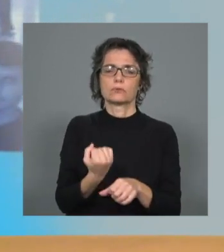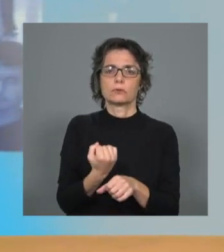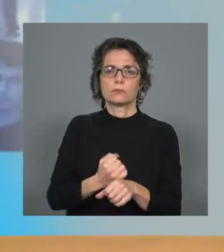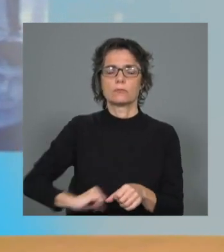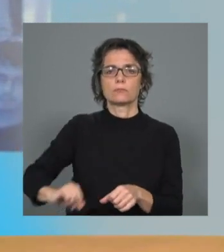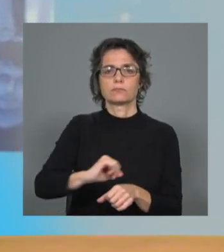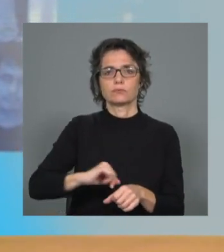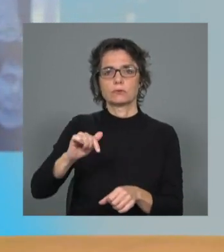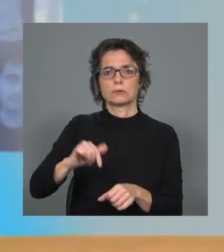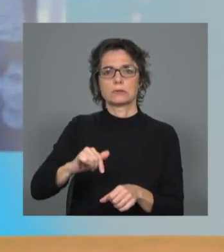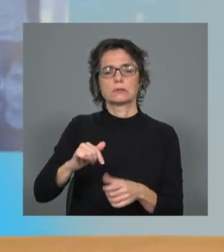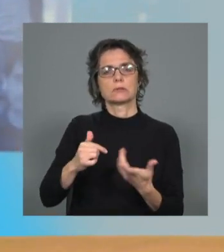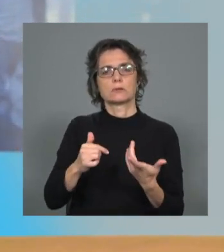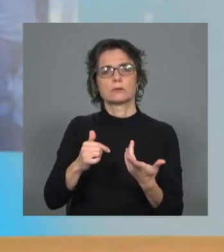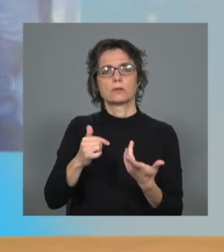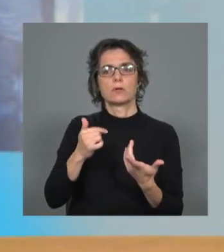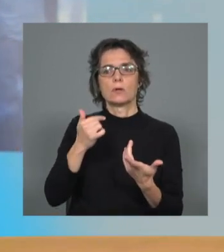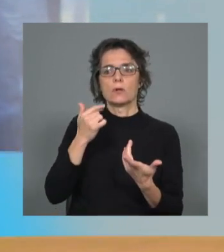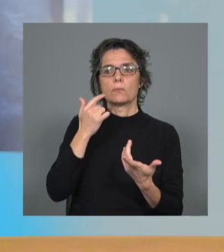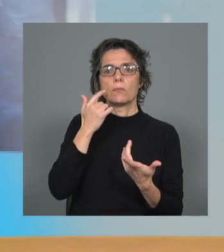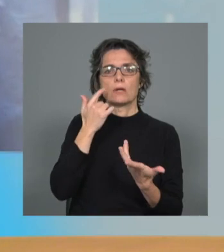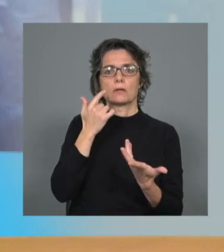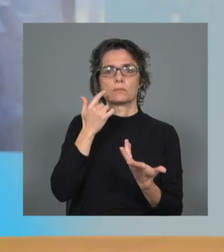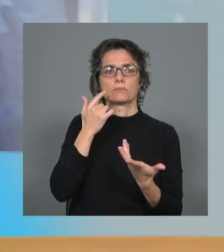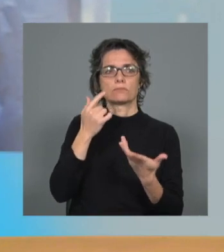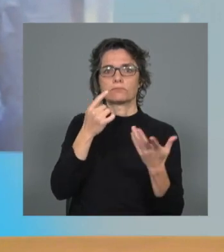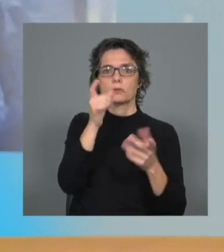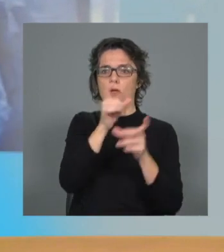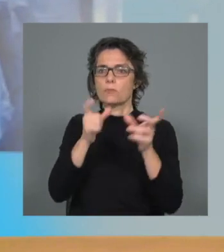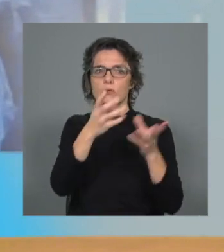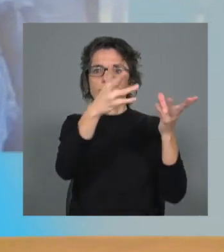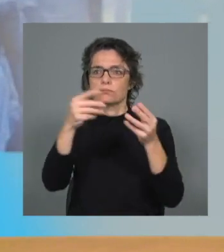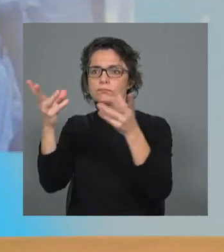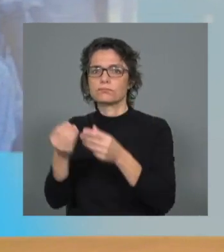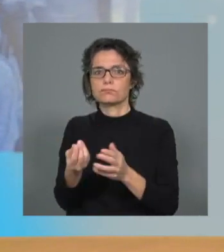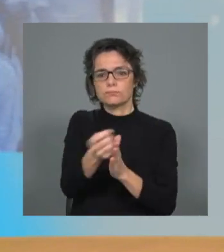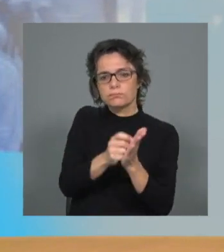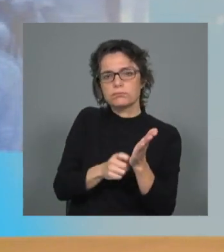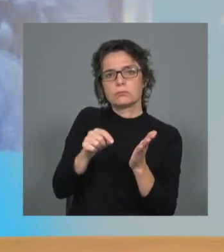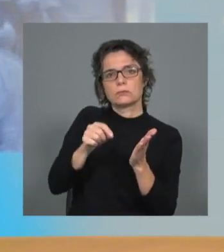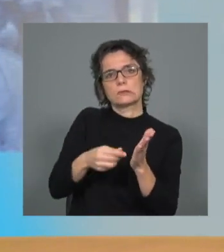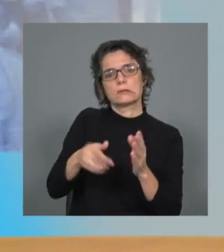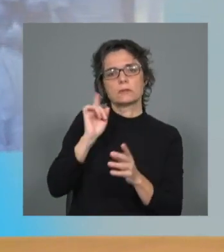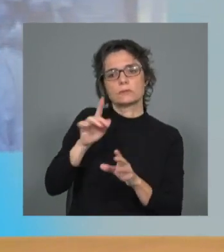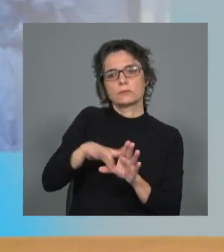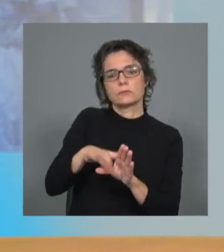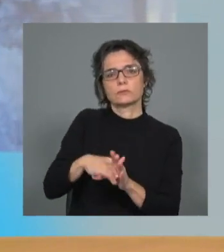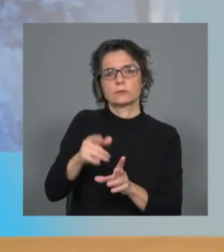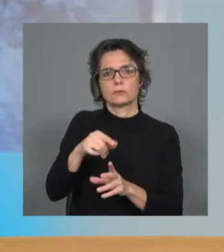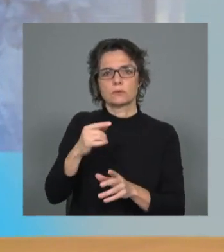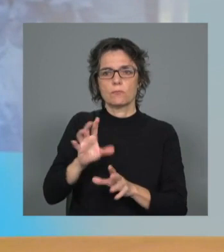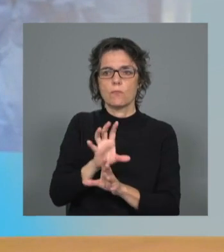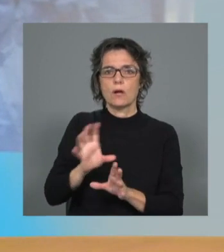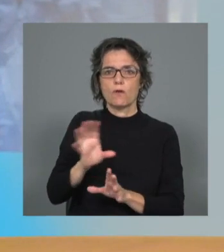sensibilização para a questão do recenseamento e sensibilizar para a importância de participar